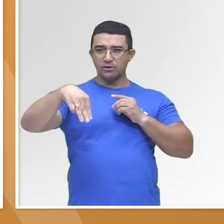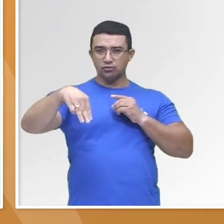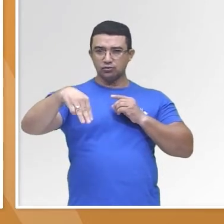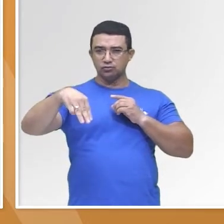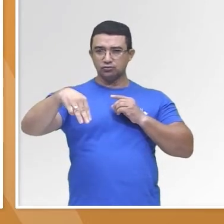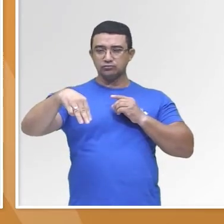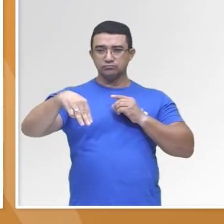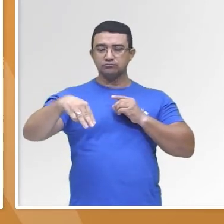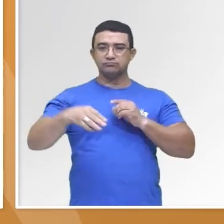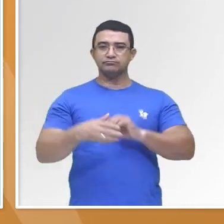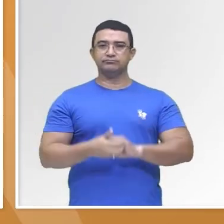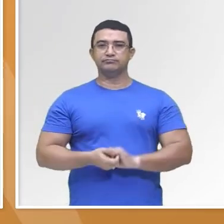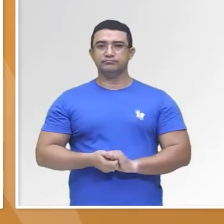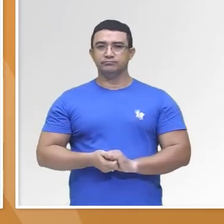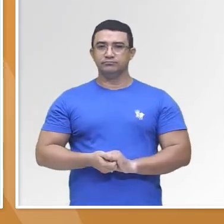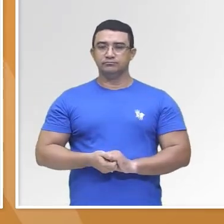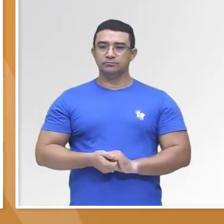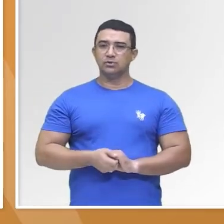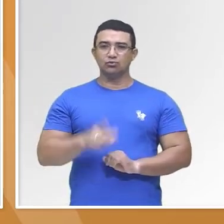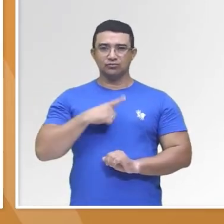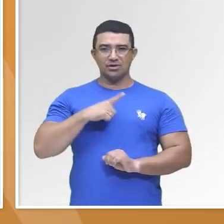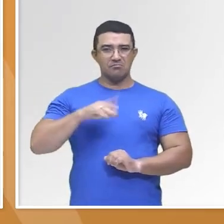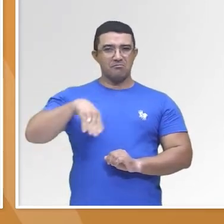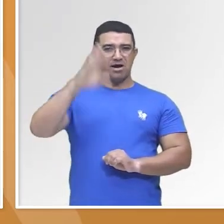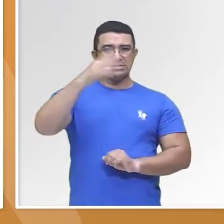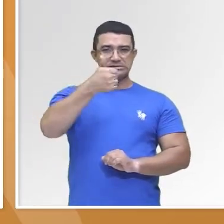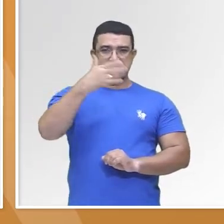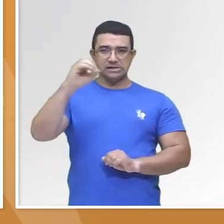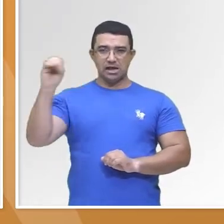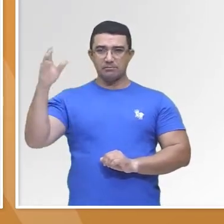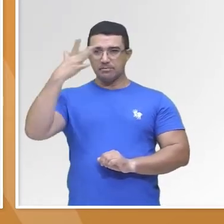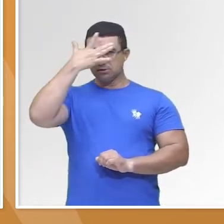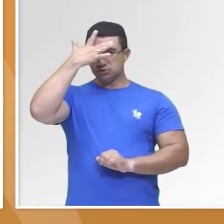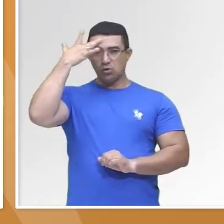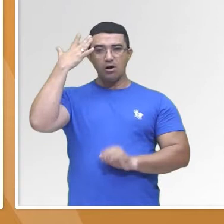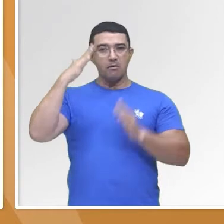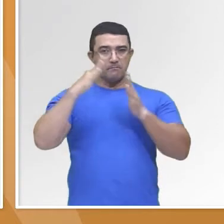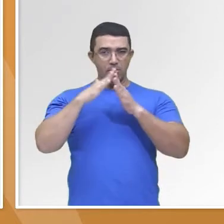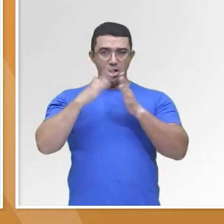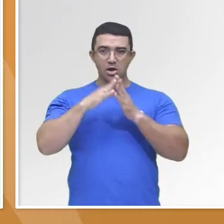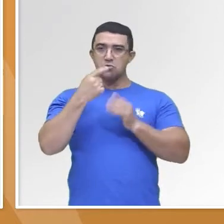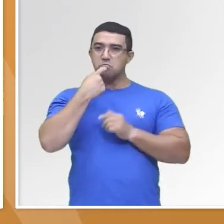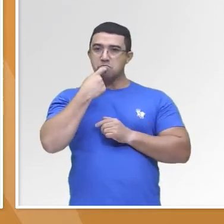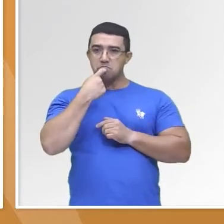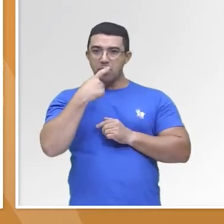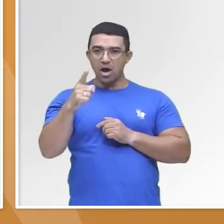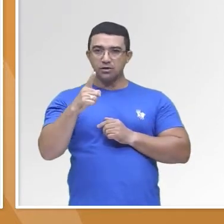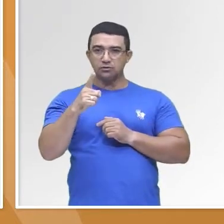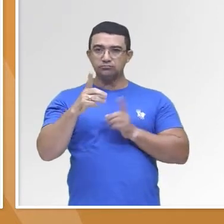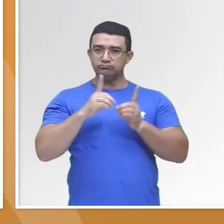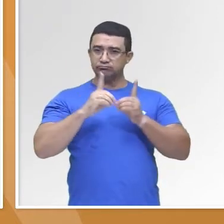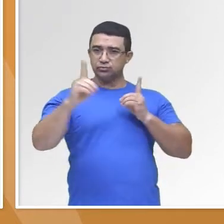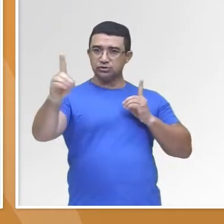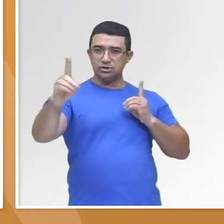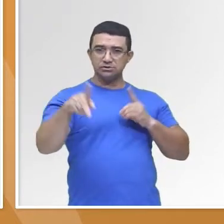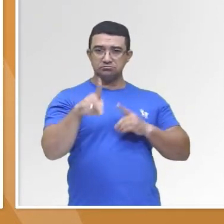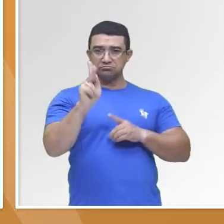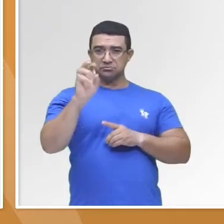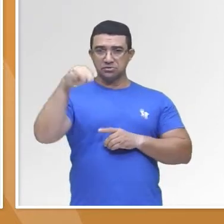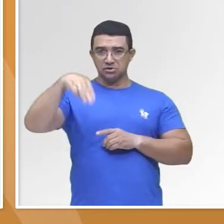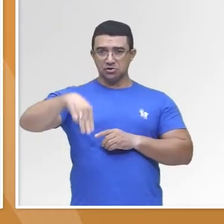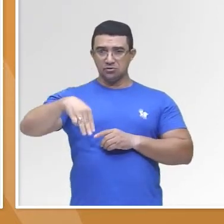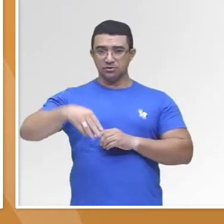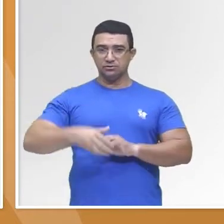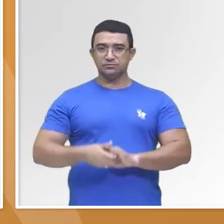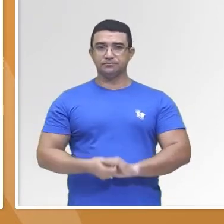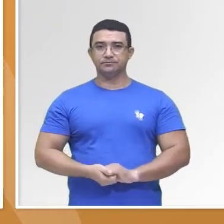Índia, mais de 100 habitantes por quilômetros quadrados, tá? Agora, olha só aqui na Groenlândia, tá? Uma cor bem clara,